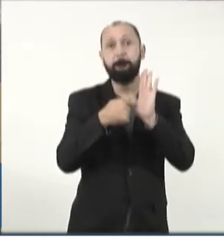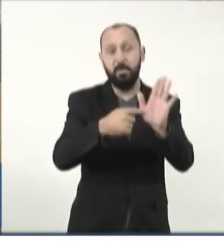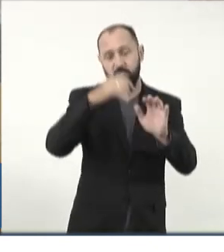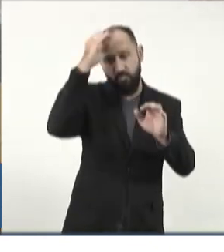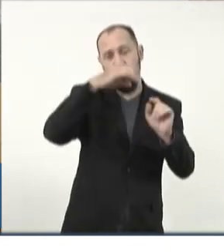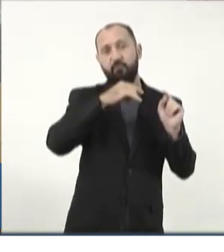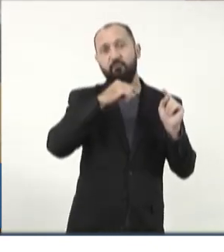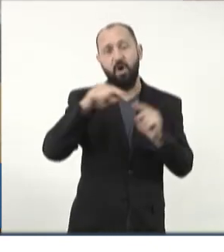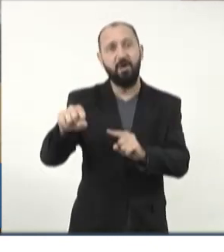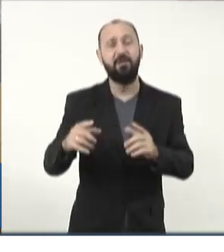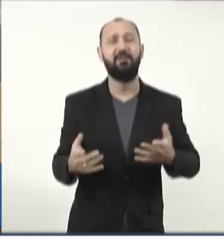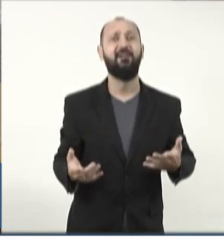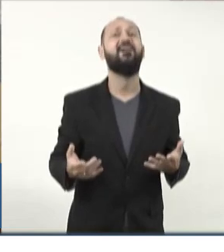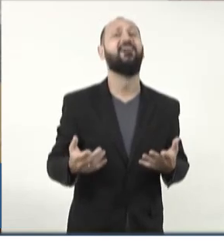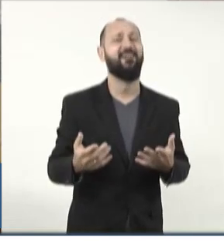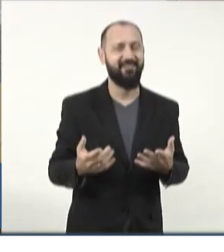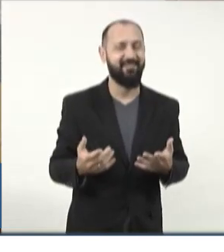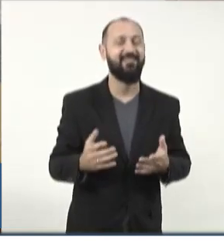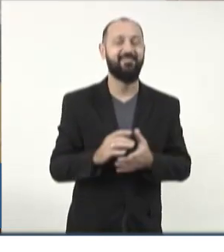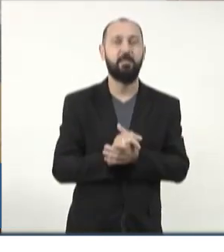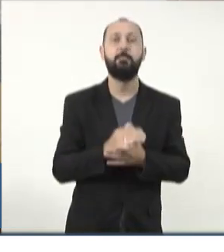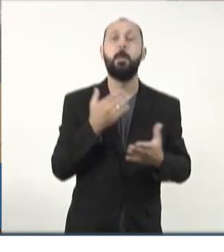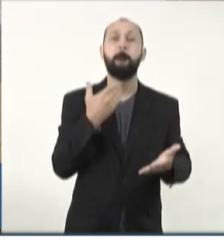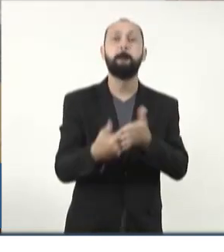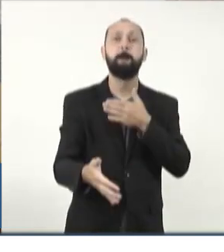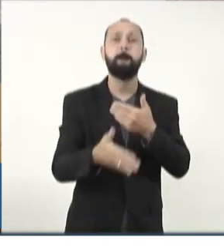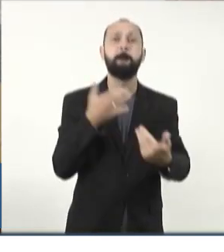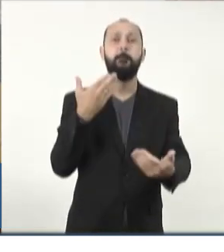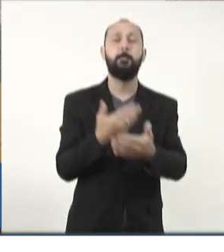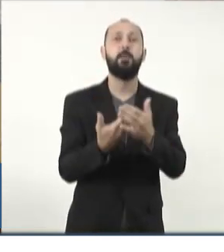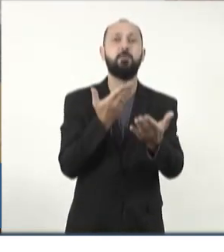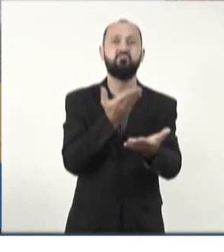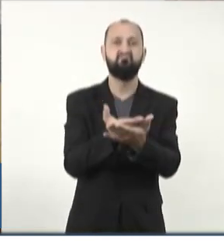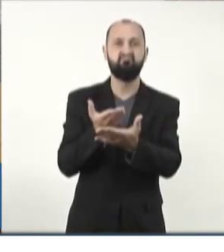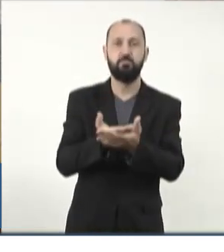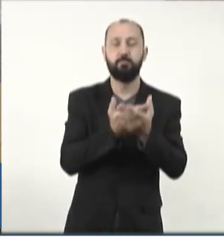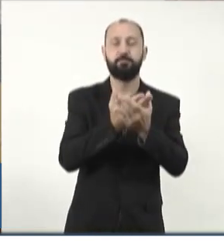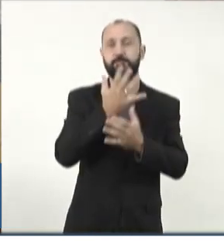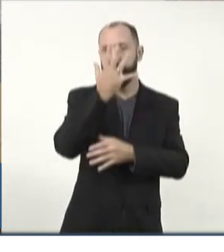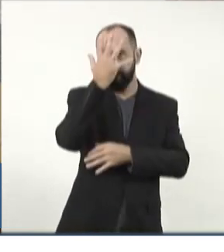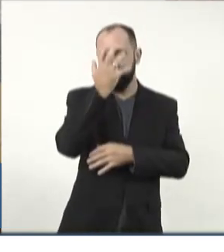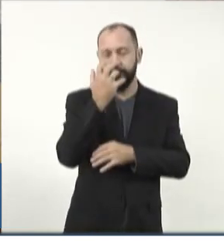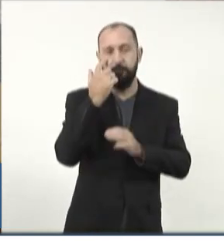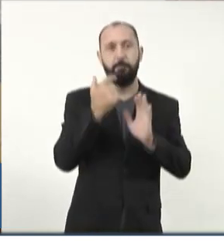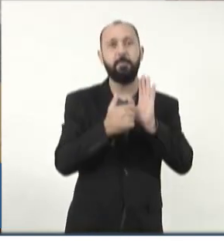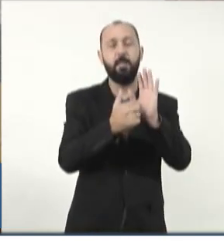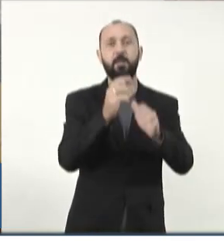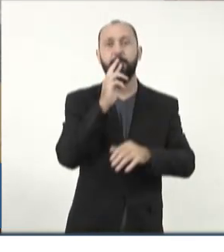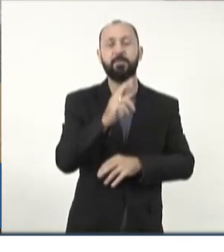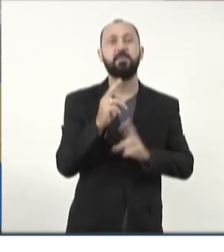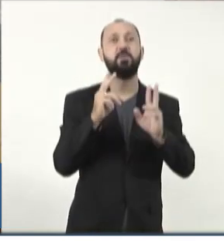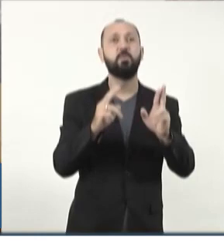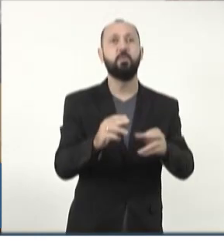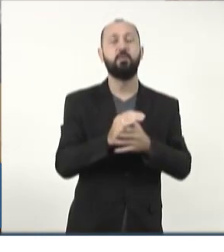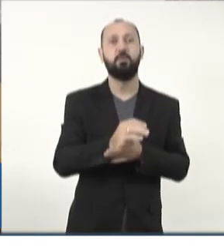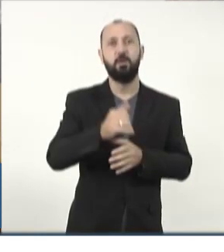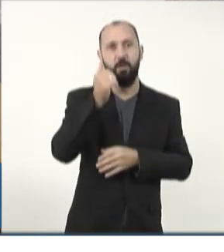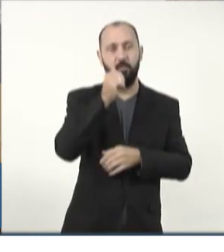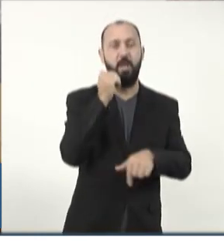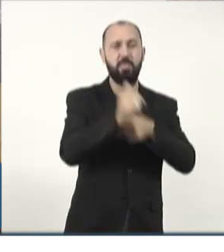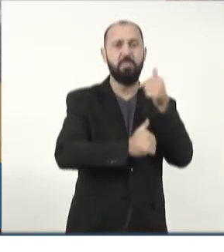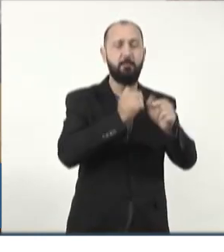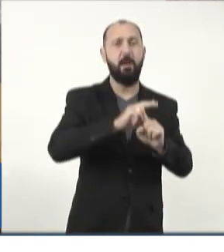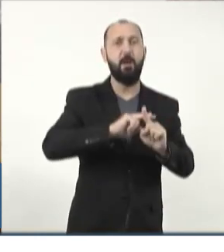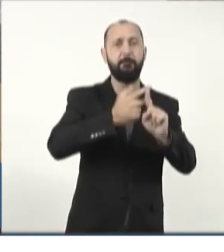violência. Hoje, qualquer estudo sério vai mostrar o mesmo resultado. As mulheres